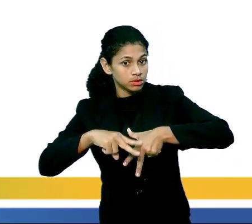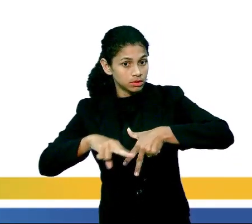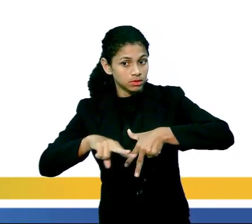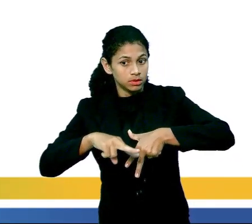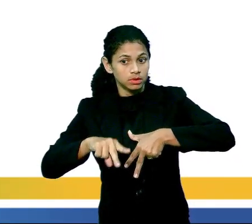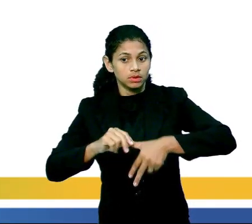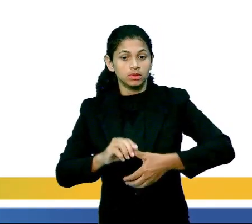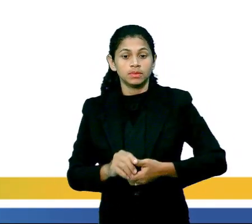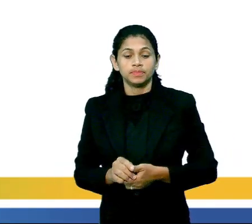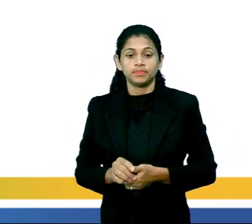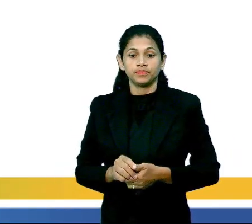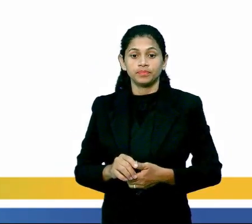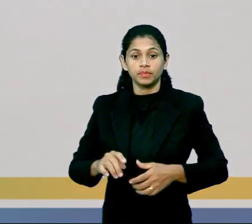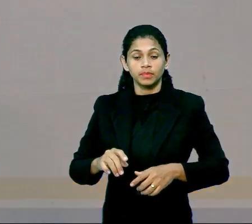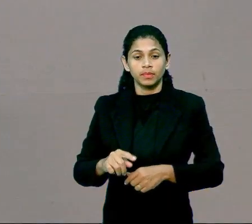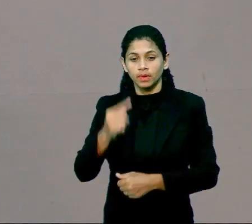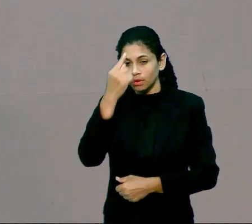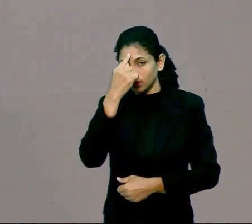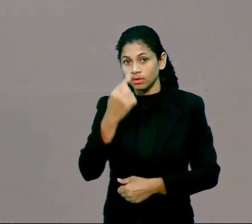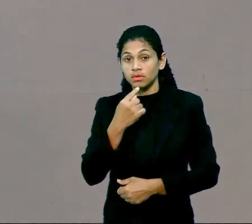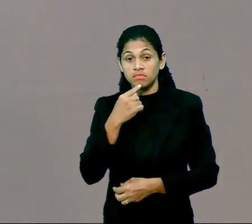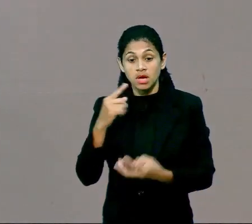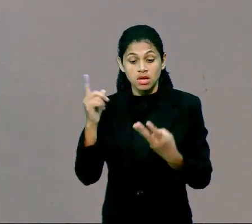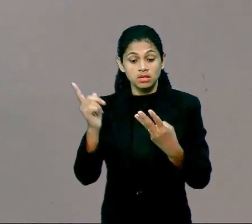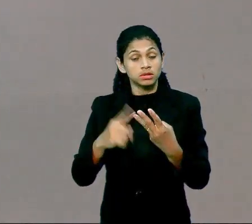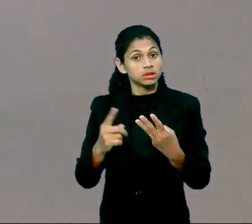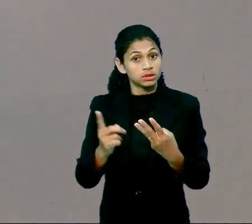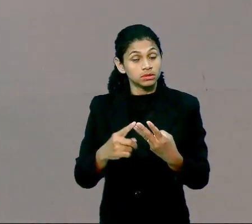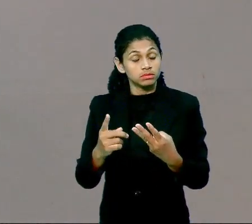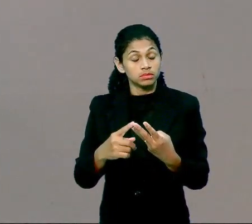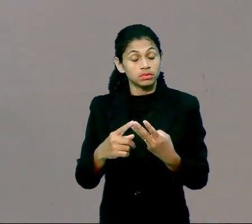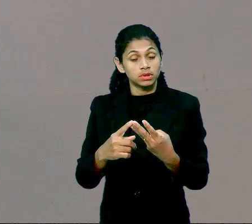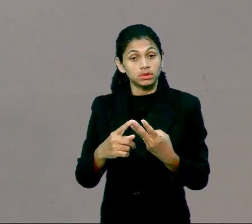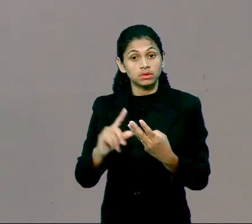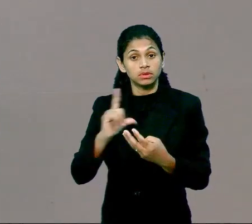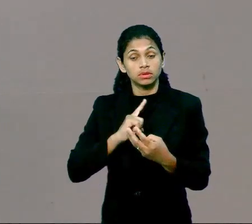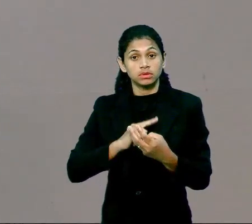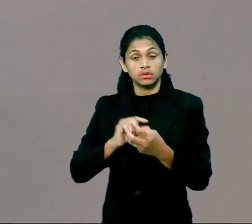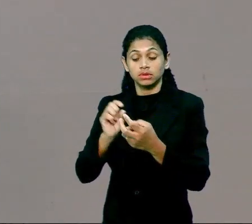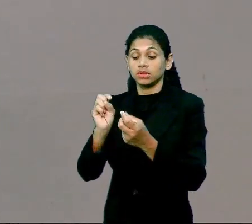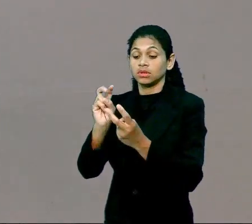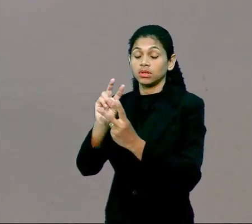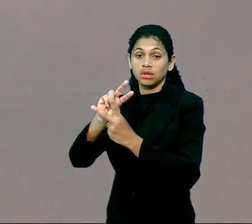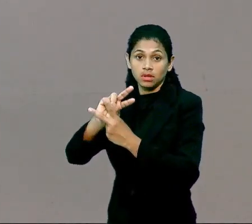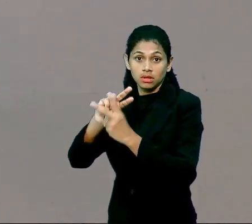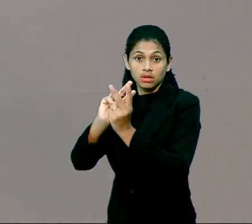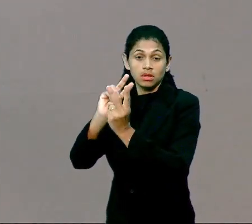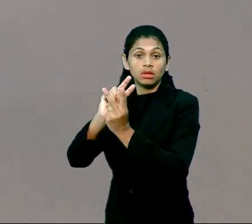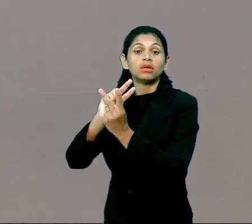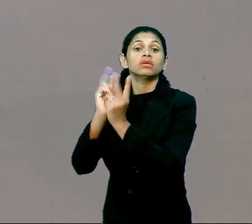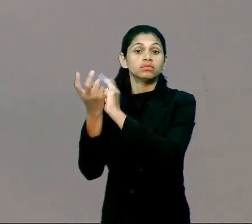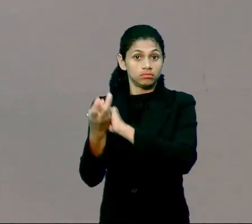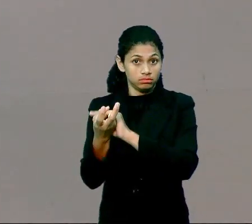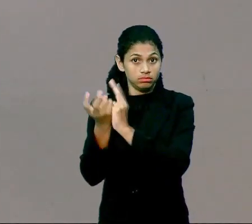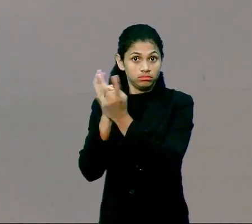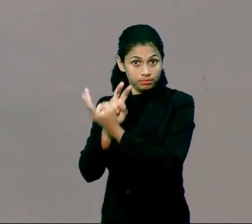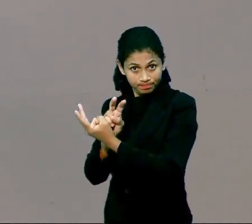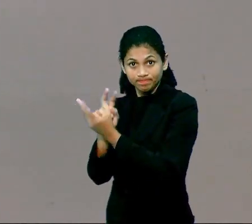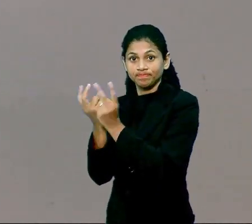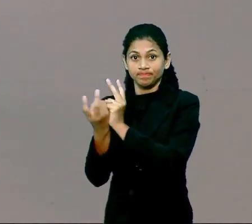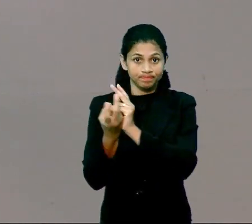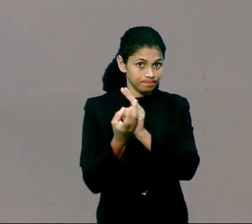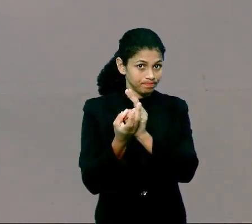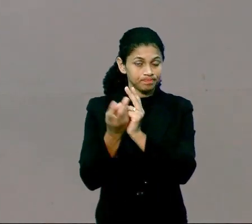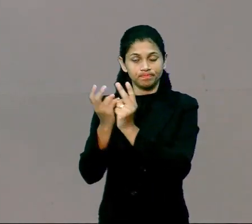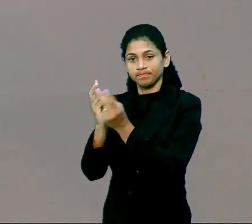o exemplo dessa interação. Por quê? Porque quando a gente compreende que a prática esportiva da luta ela